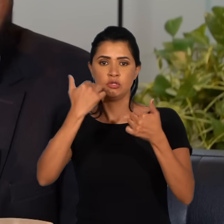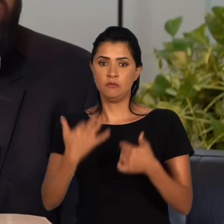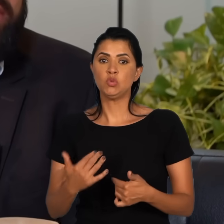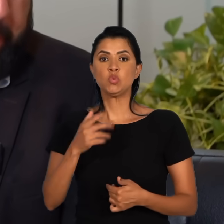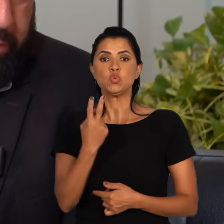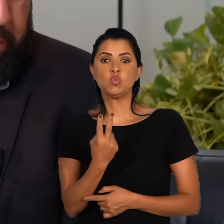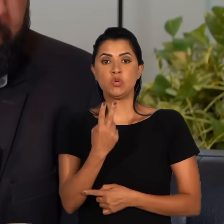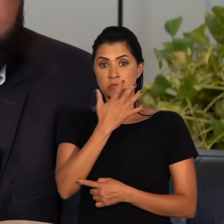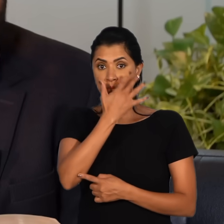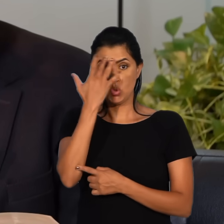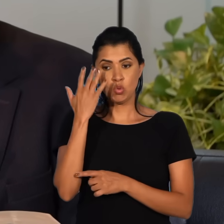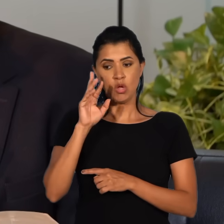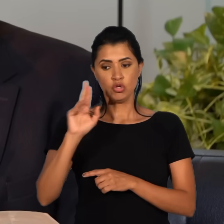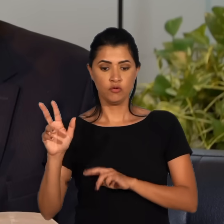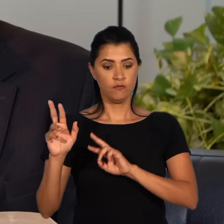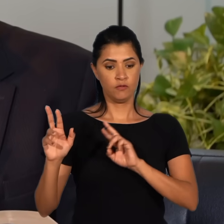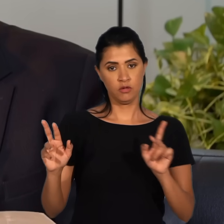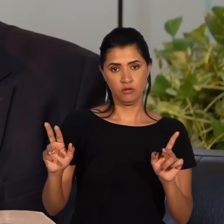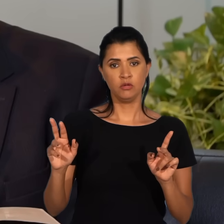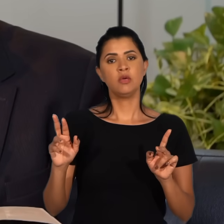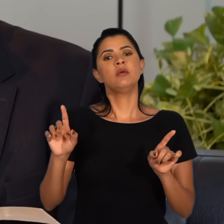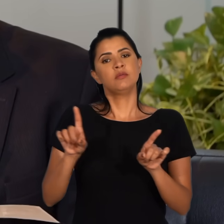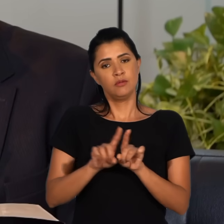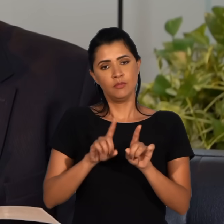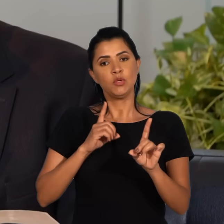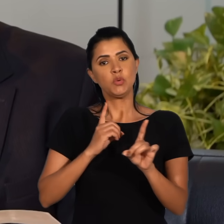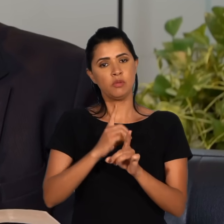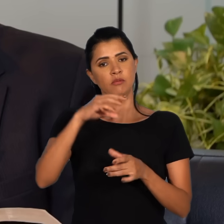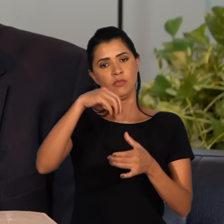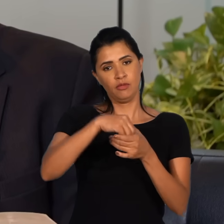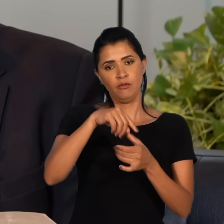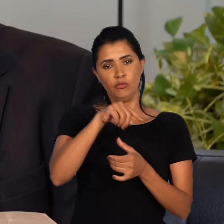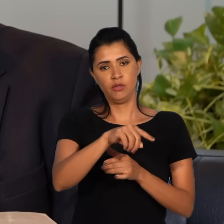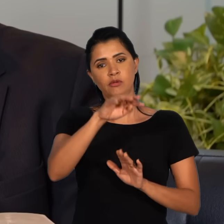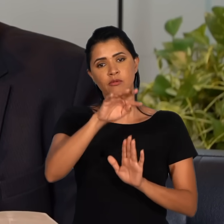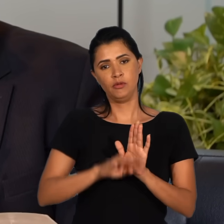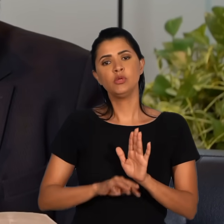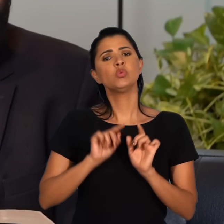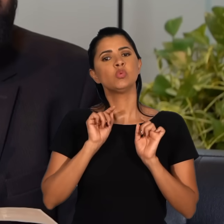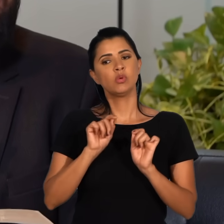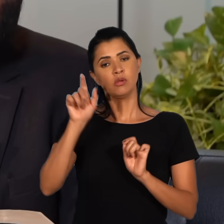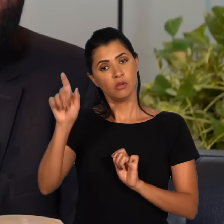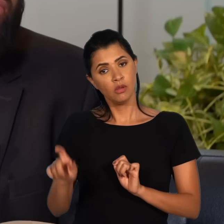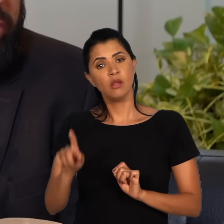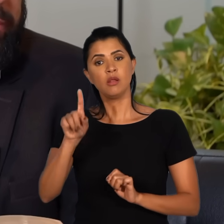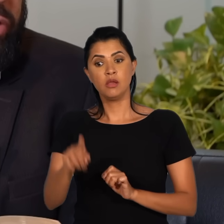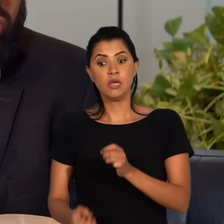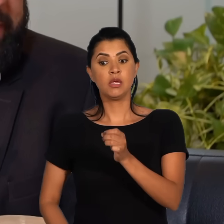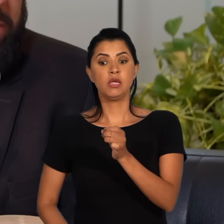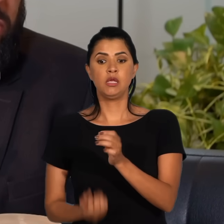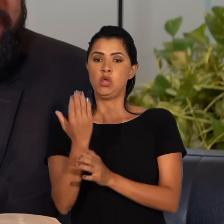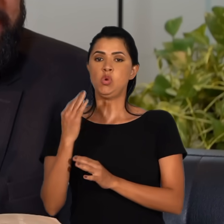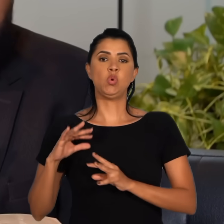estamos falando de duas pessoas diferentes ao mesmo tempo nós encontramos também nessa declaração inicial de que ele é o criador